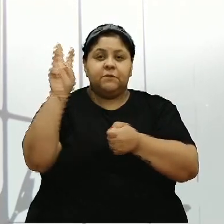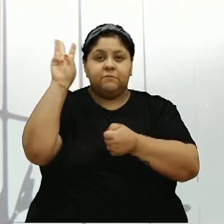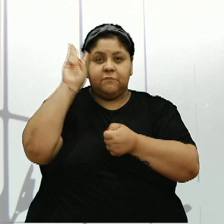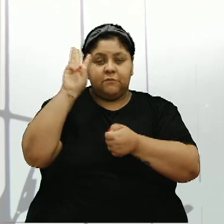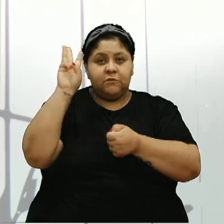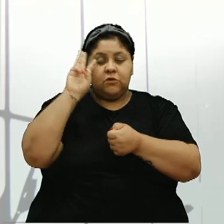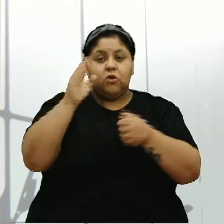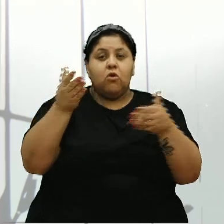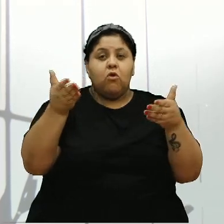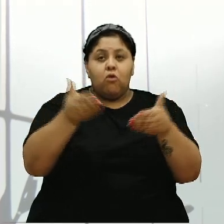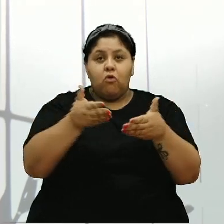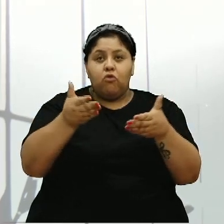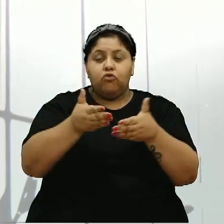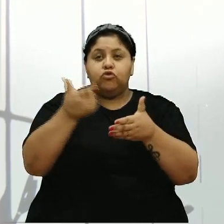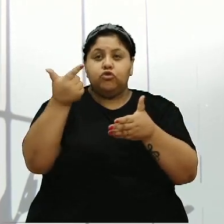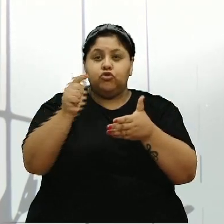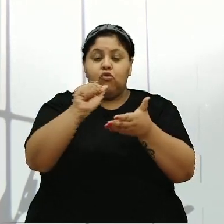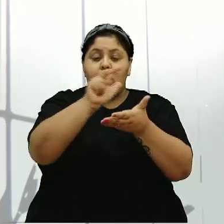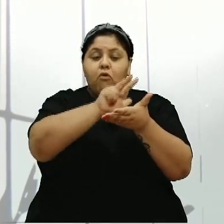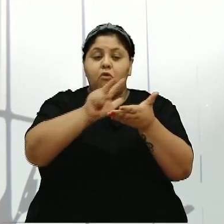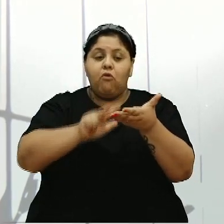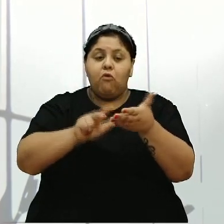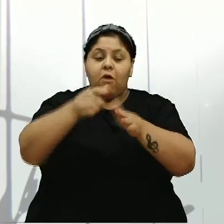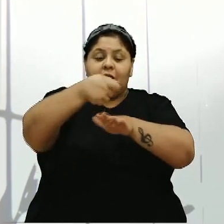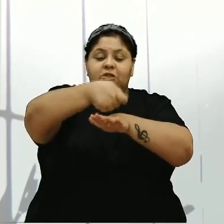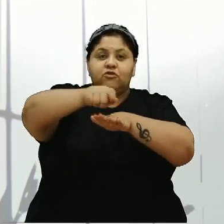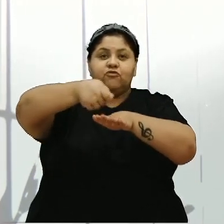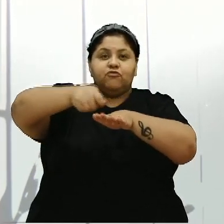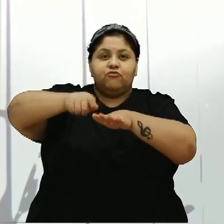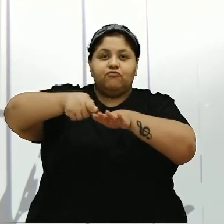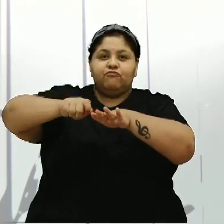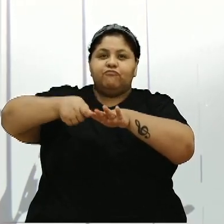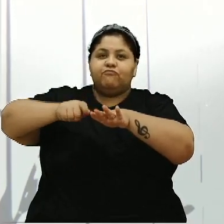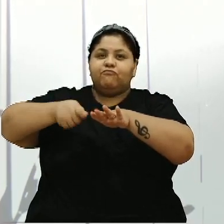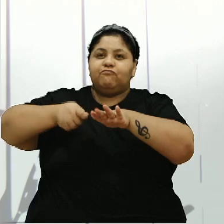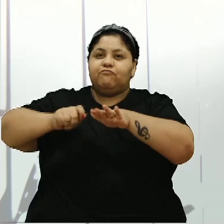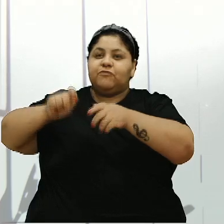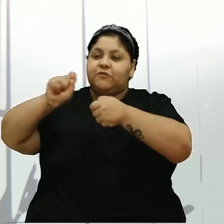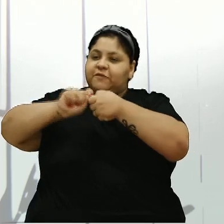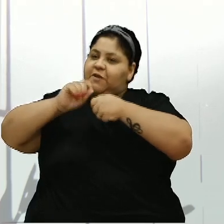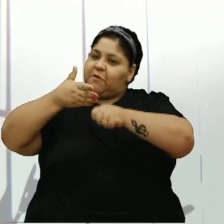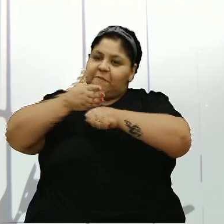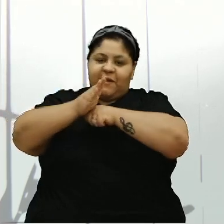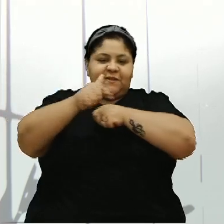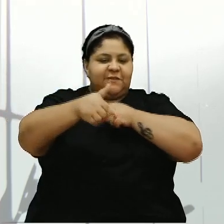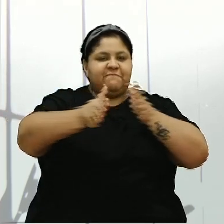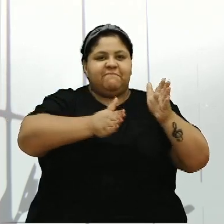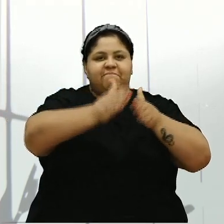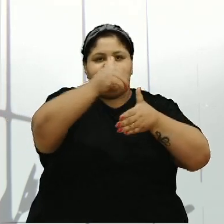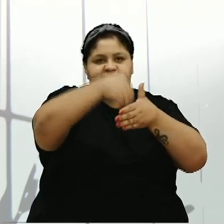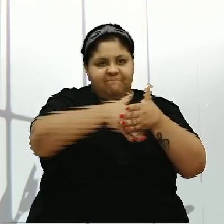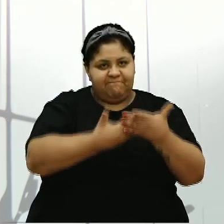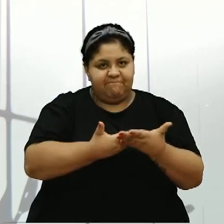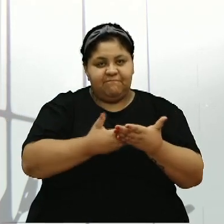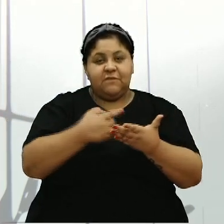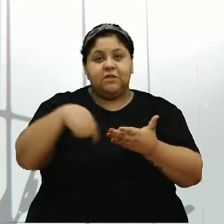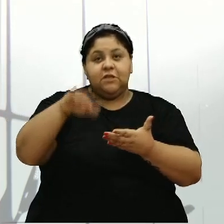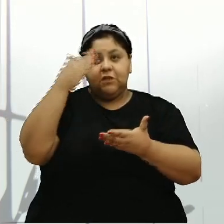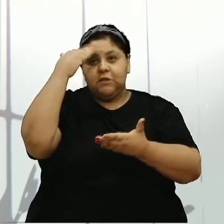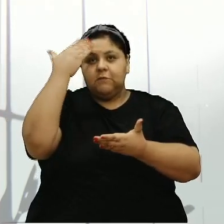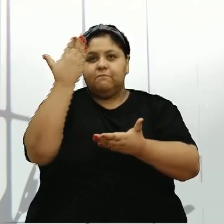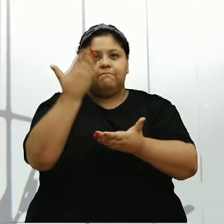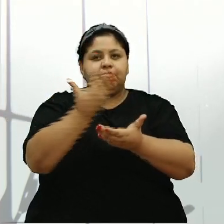e hoje mais uma análise sobre as fake news que permearam esse processo eleitoral. O que, ao nosso ver, é